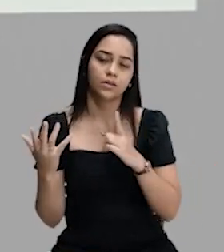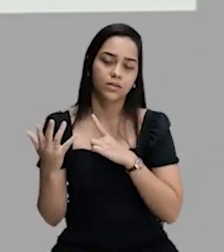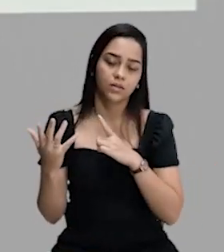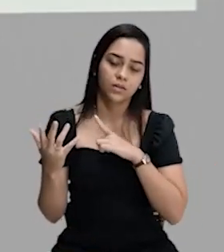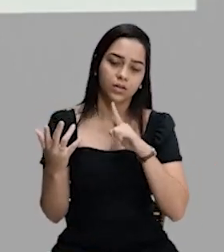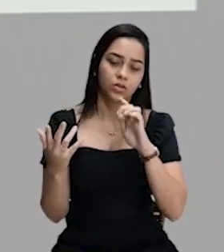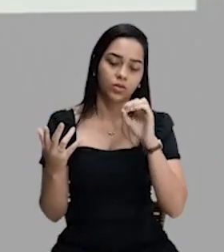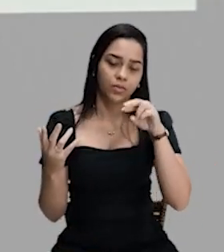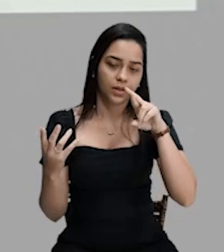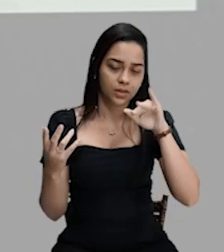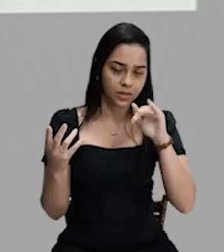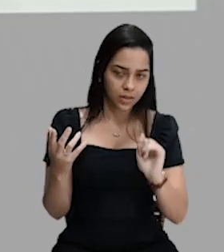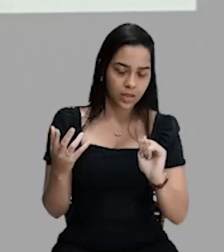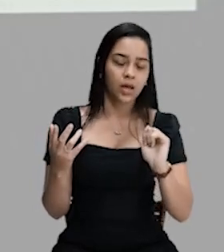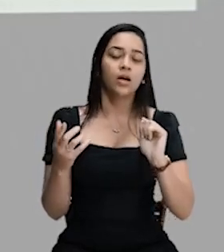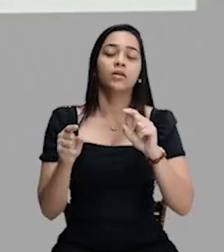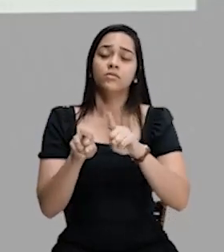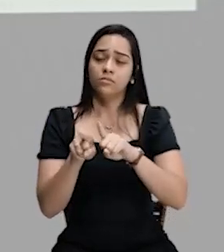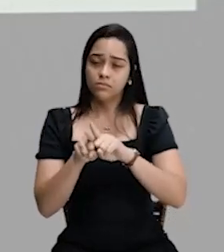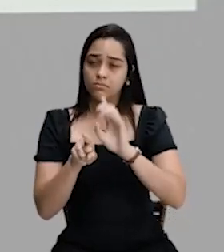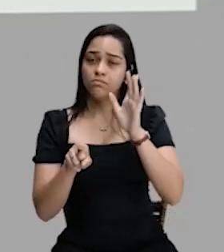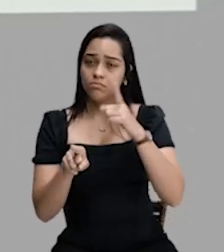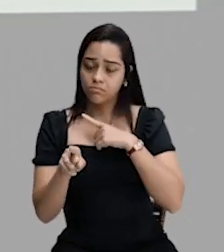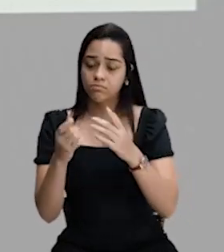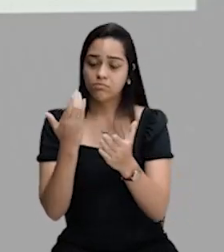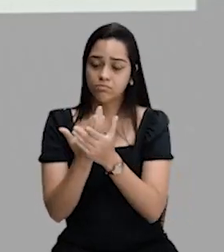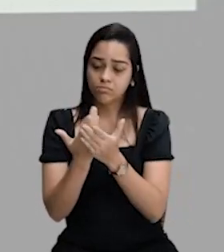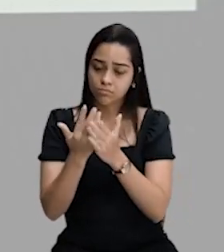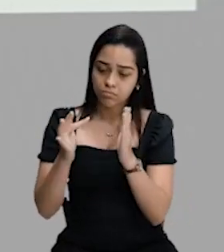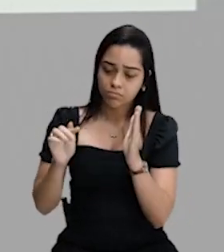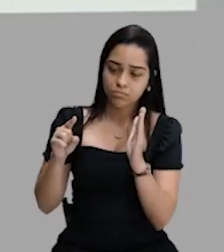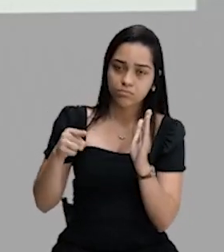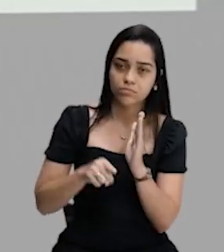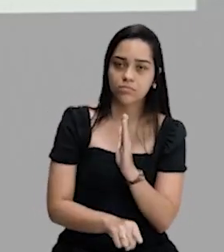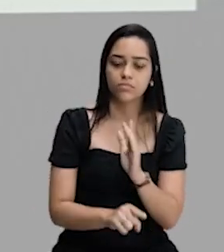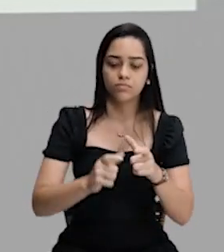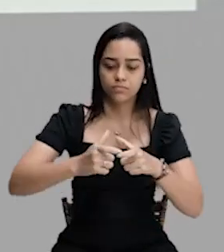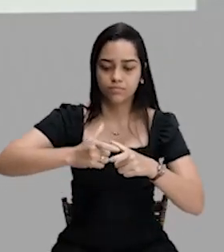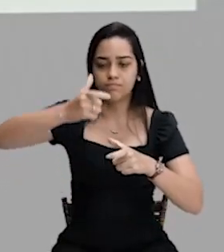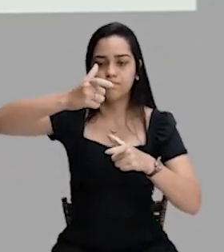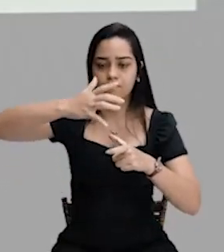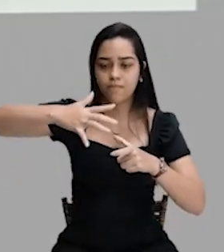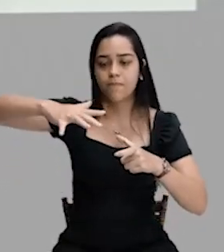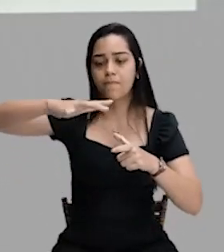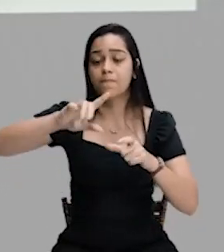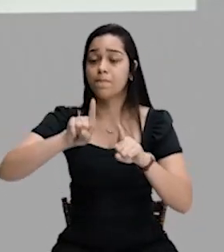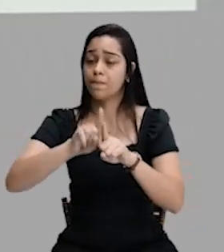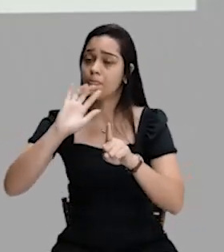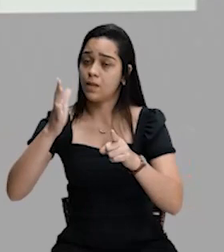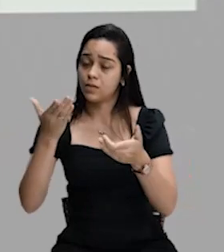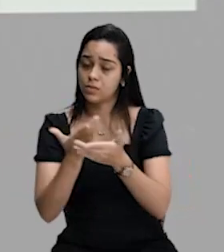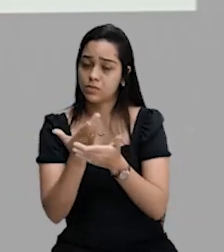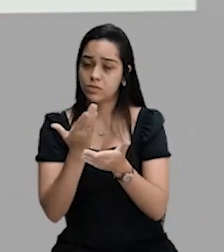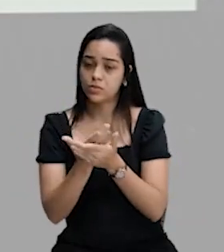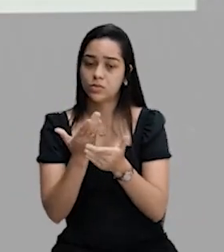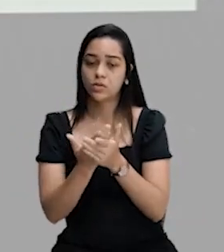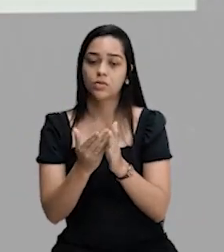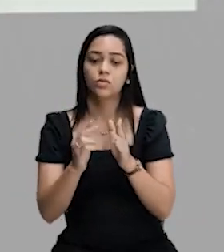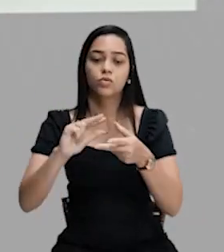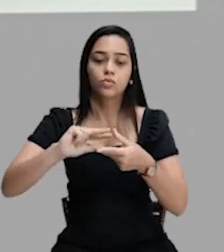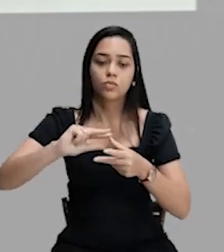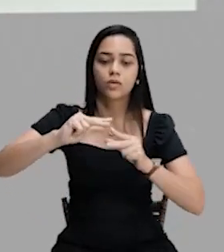da geometria espacial já fizemos os estudos dos sólidos redondos né e agora a gente está fazendo estudo dos